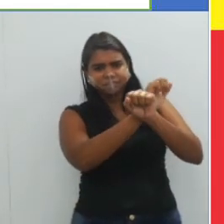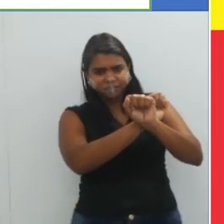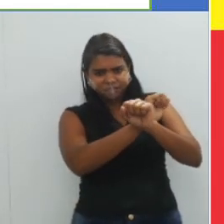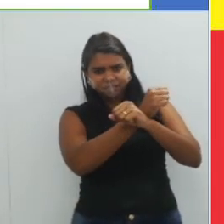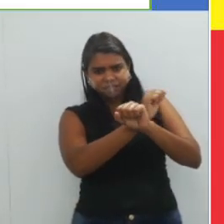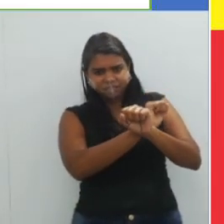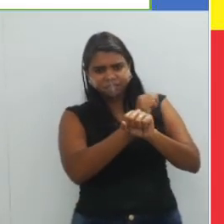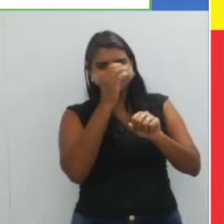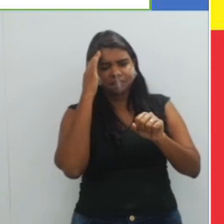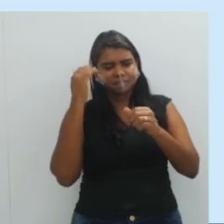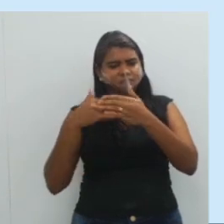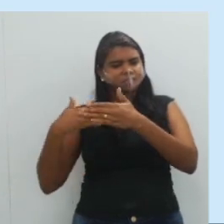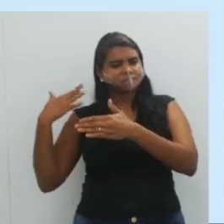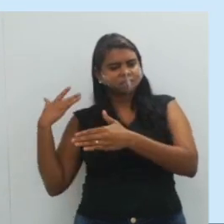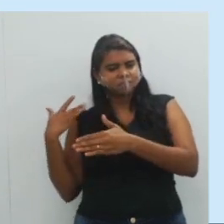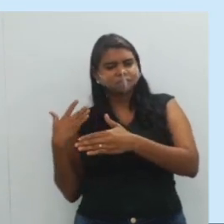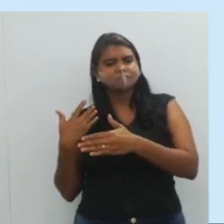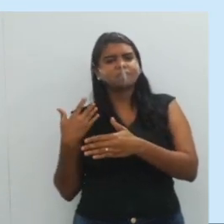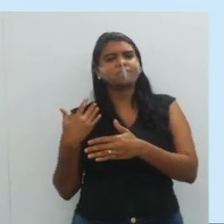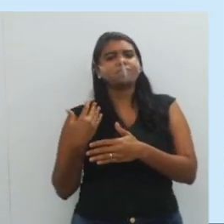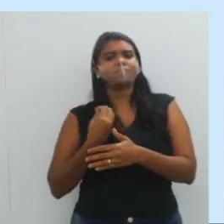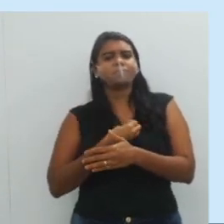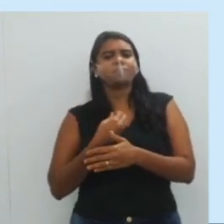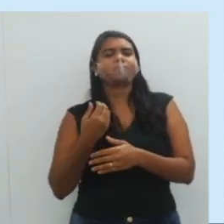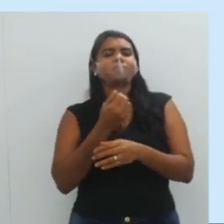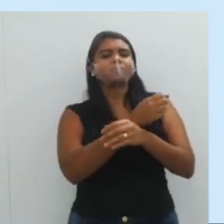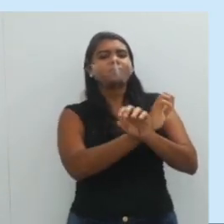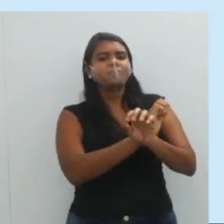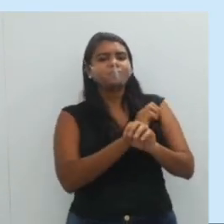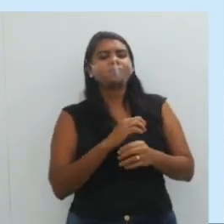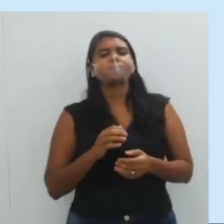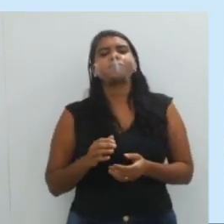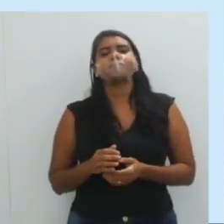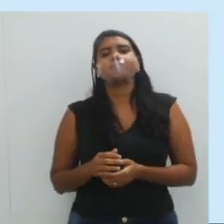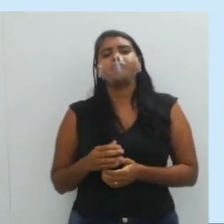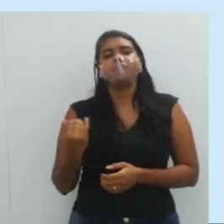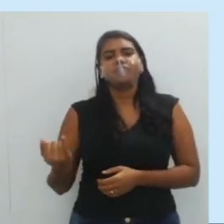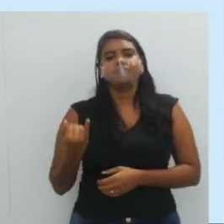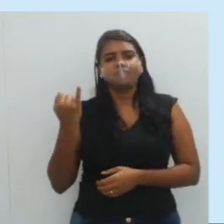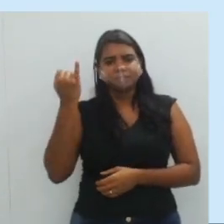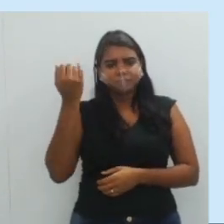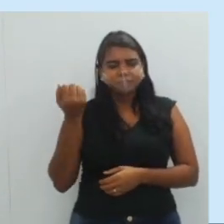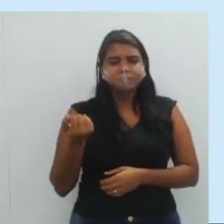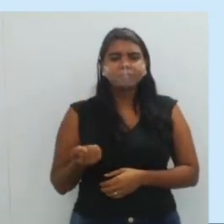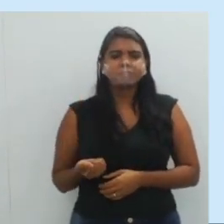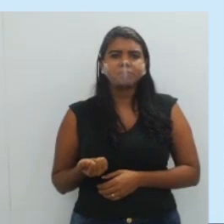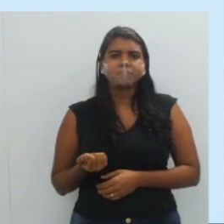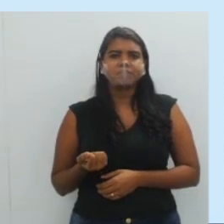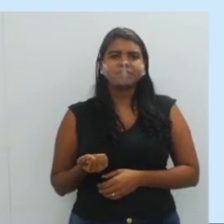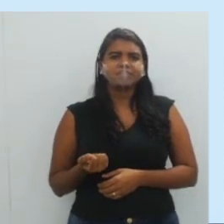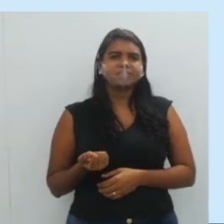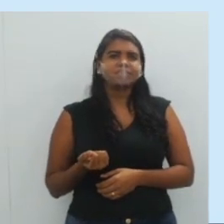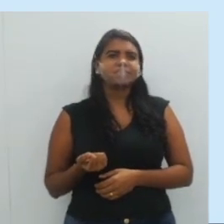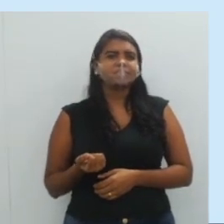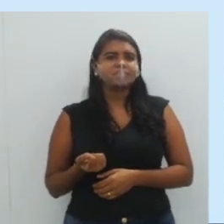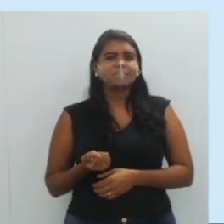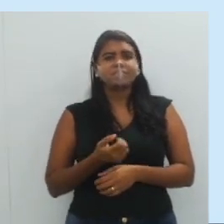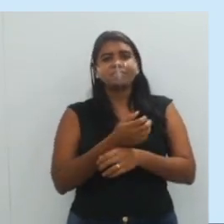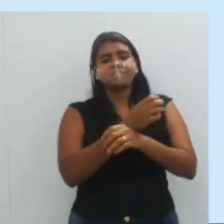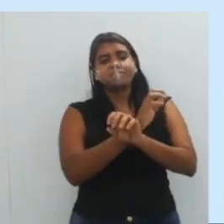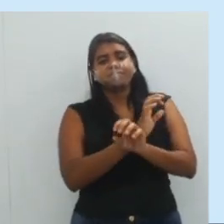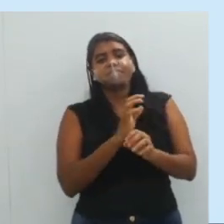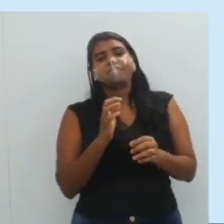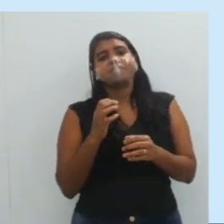descendentes de pessoas que foram escravizadas. É importante salientar que quando a gente diz aqui são escravos, quando eu